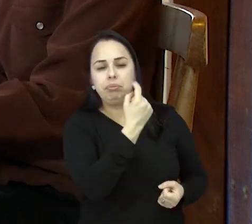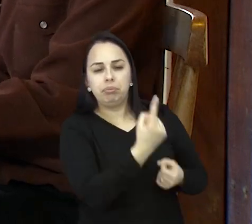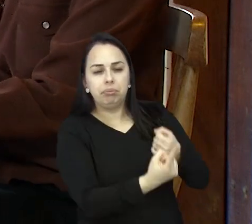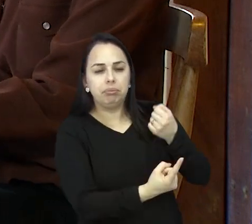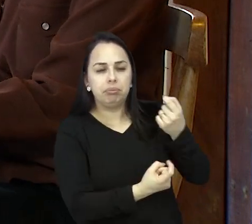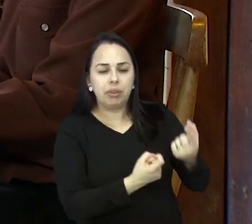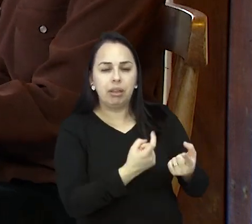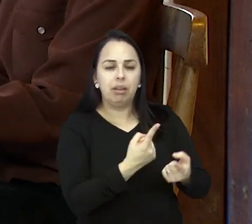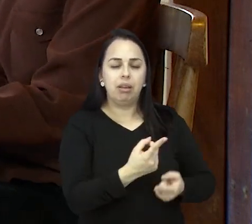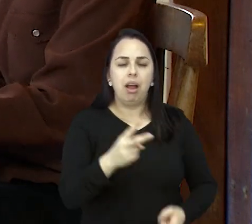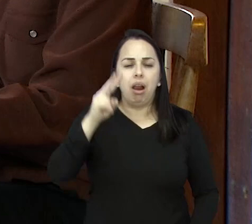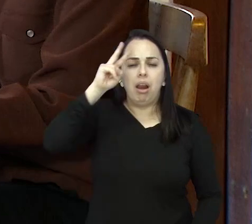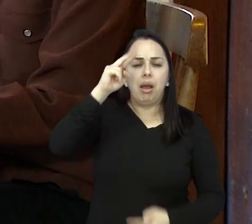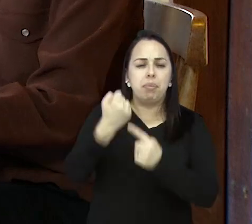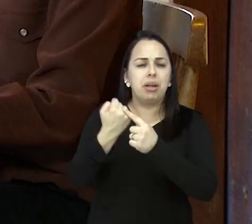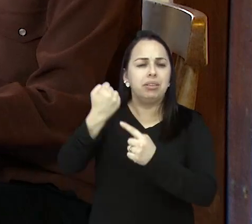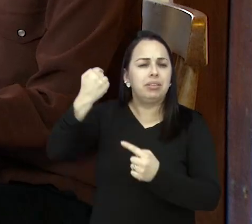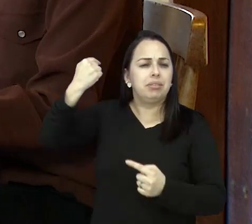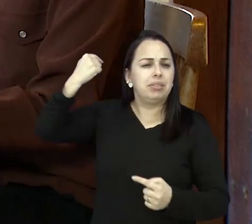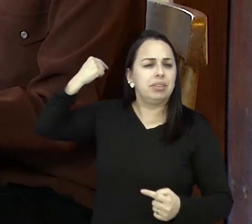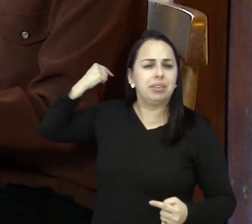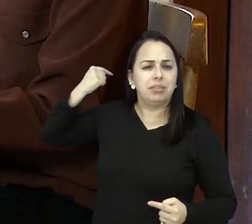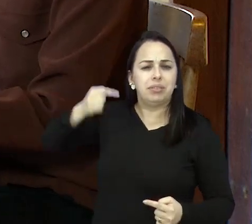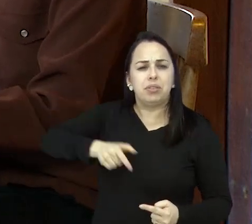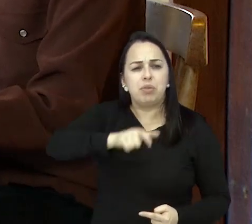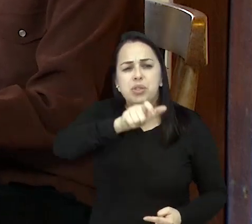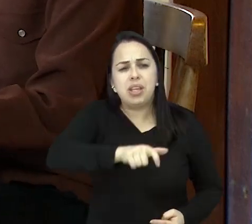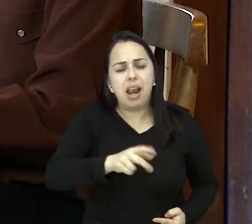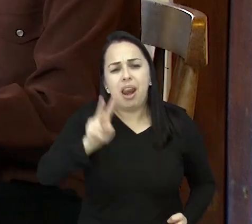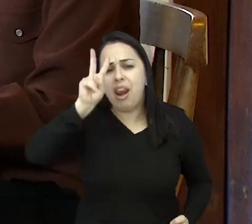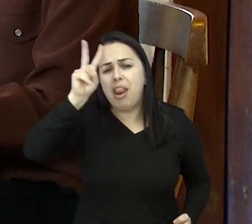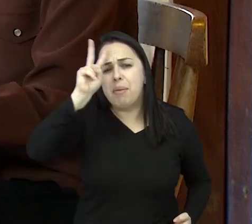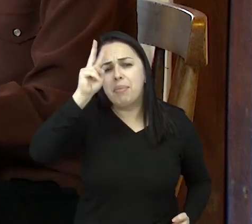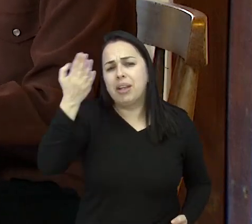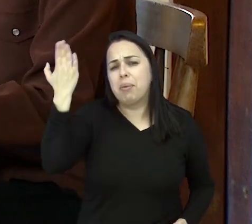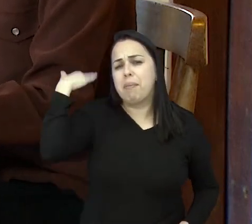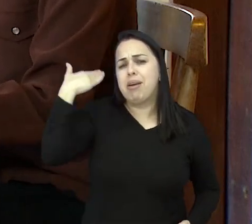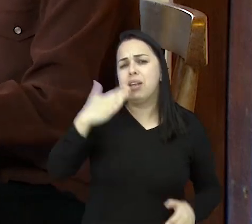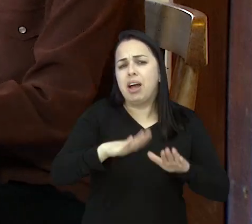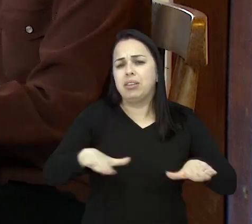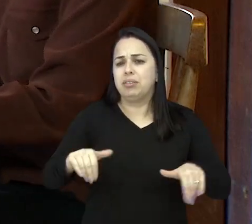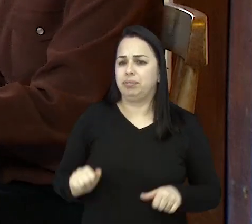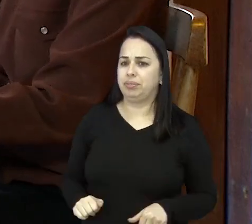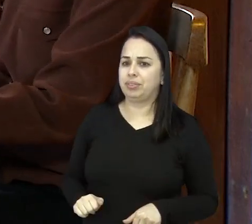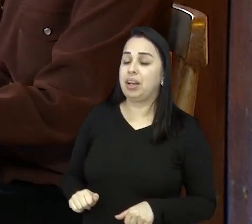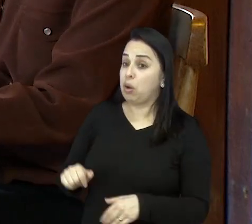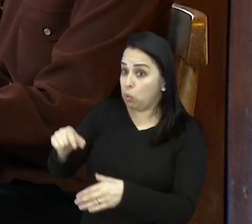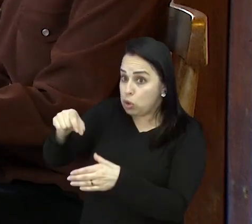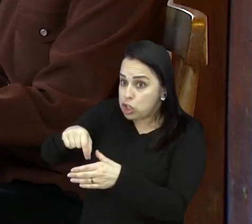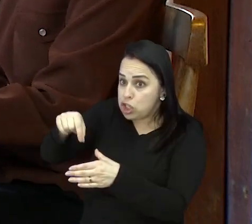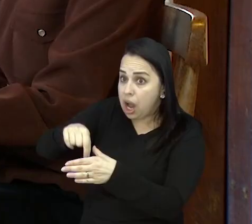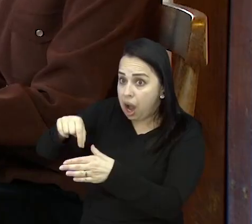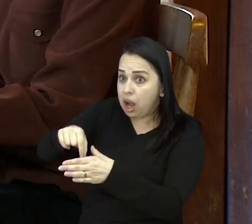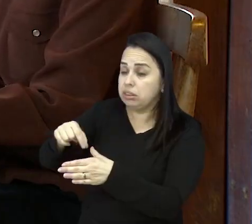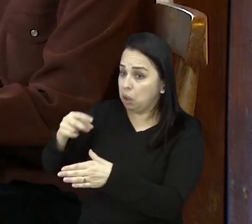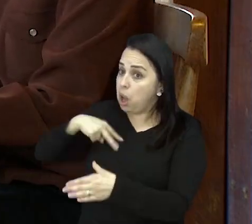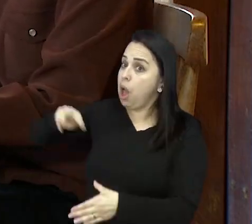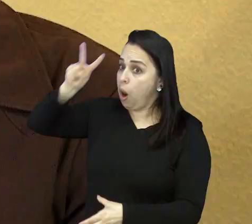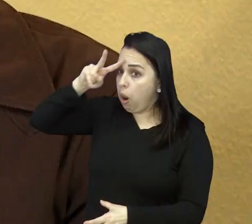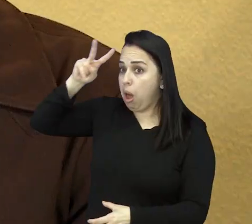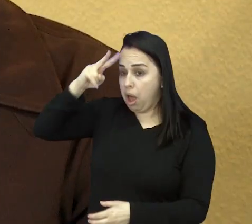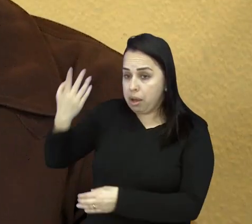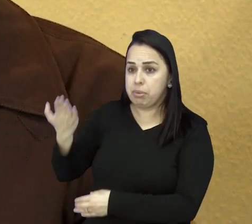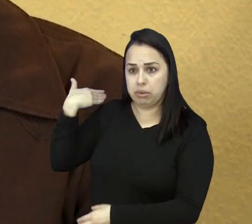me remete muito à infância. Quais são as lembranças que você tem da sua infância, Raquel? O chá é uma lembrança muito